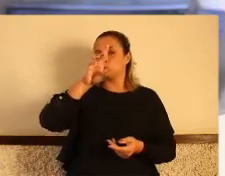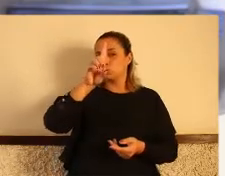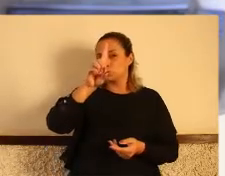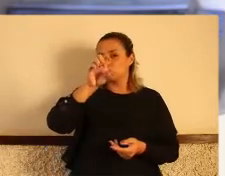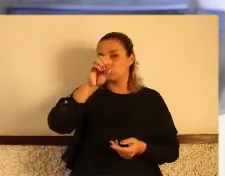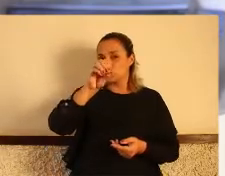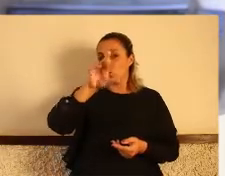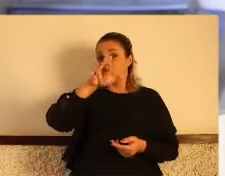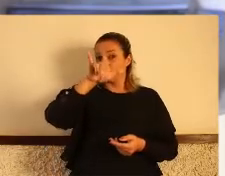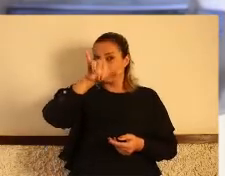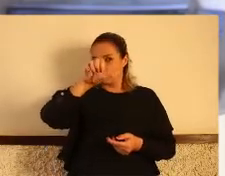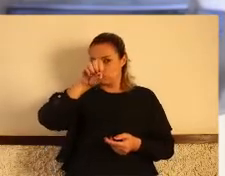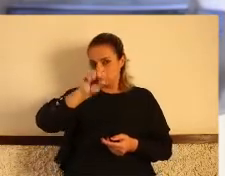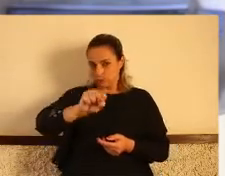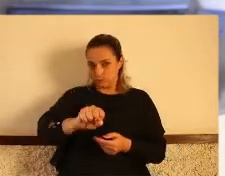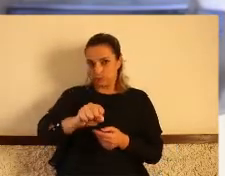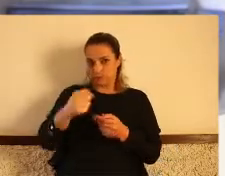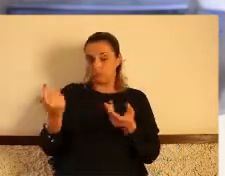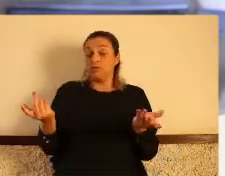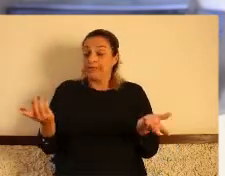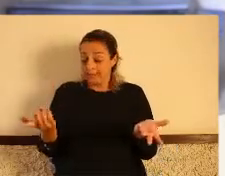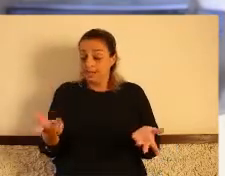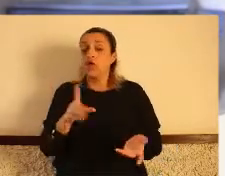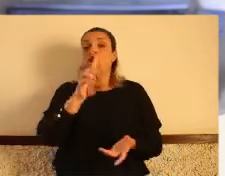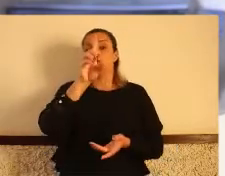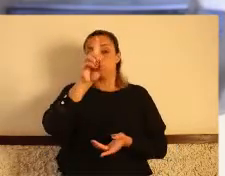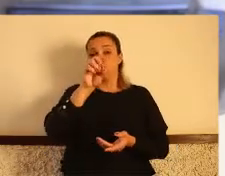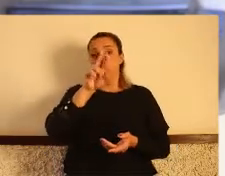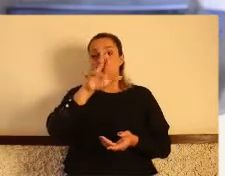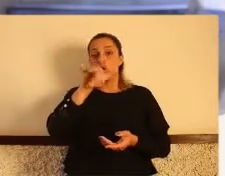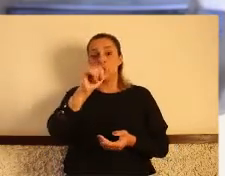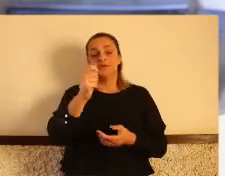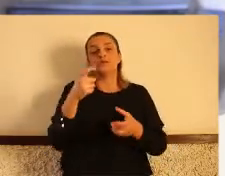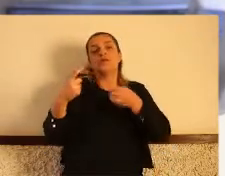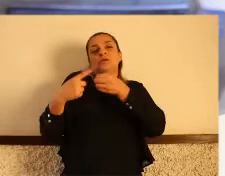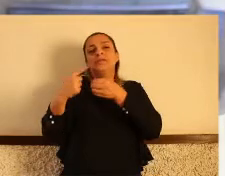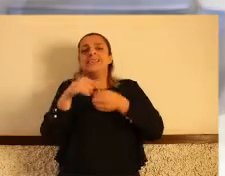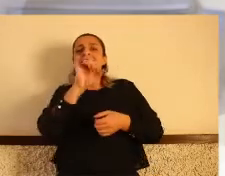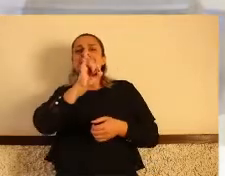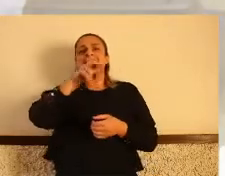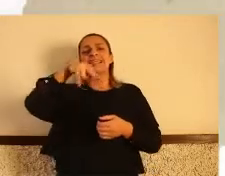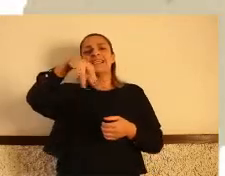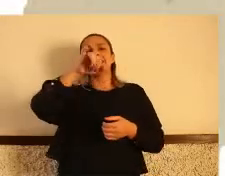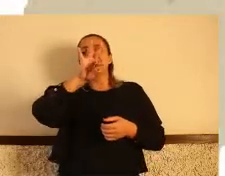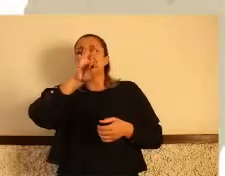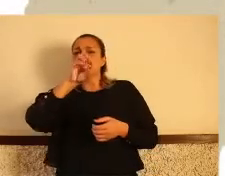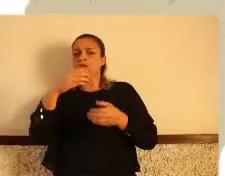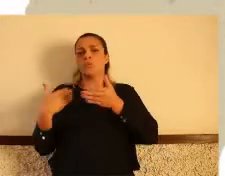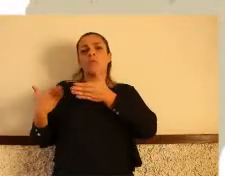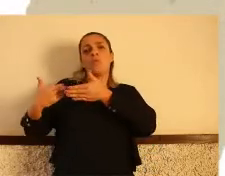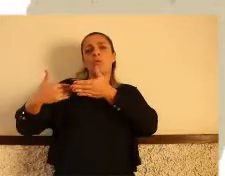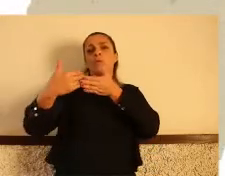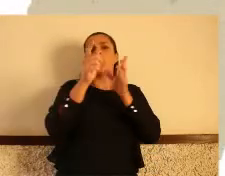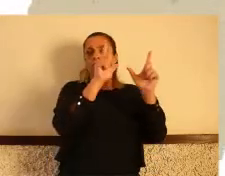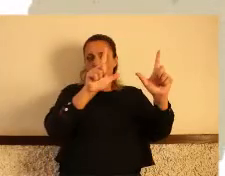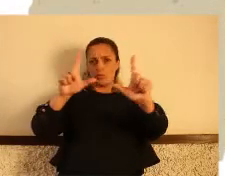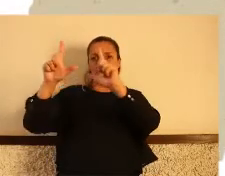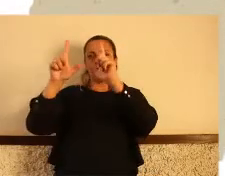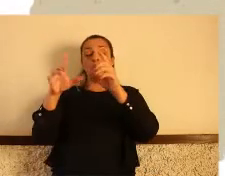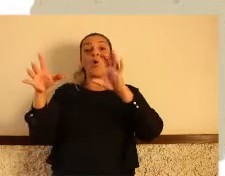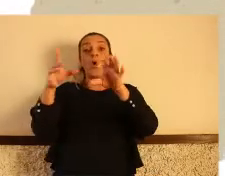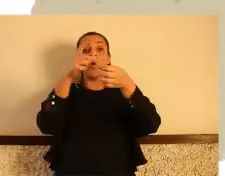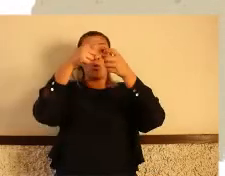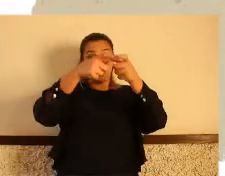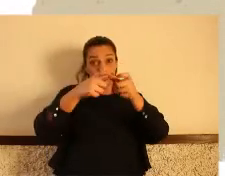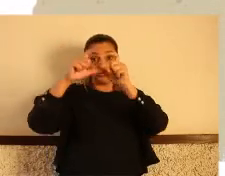Ela vem de uma segunda característica do que nós chamamos de cinecismo. Você pode acompanhar aí por esse slide a